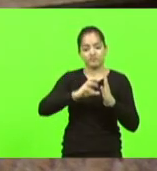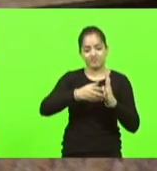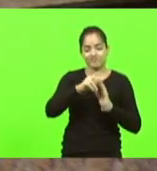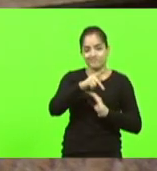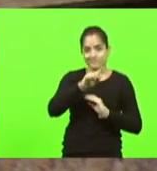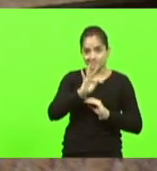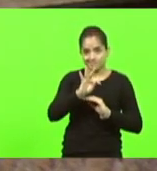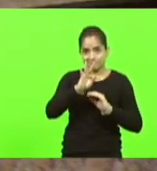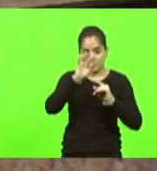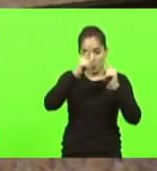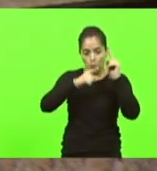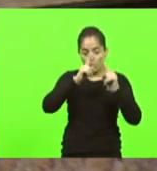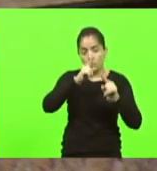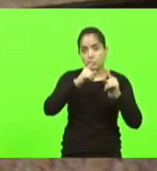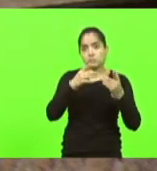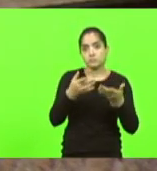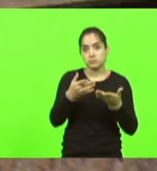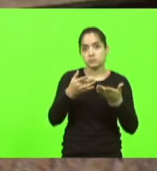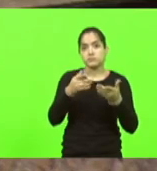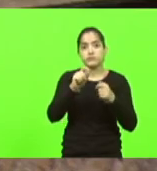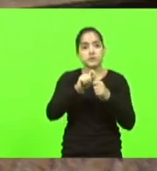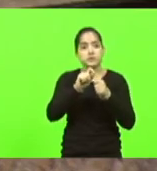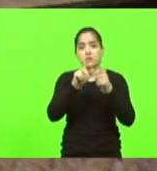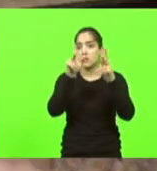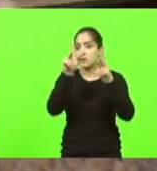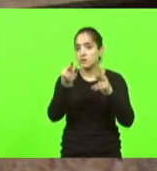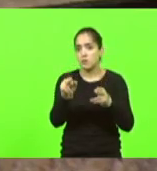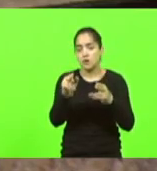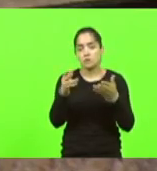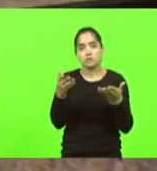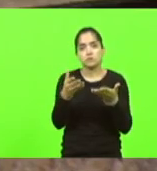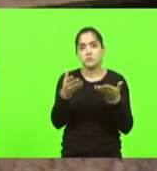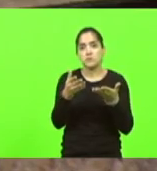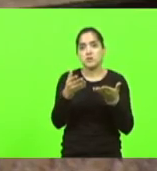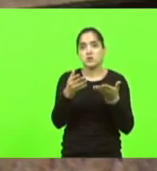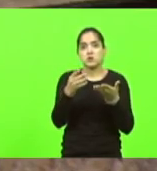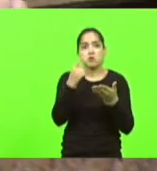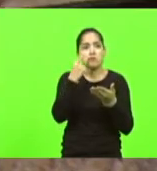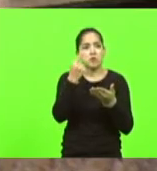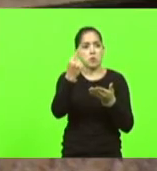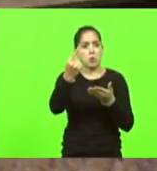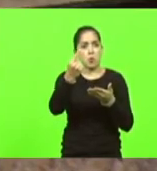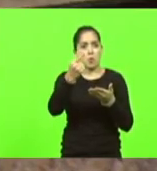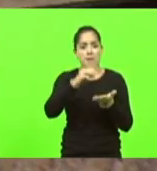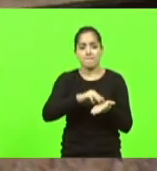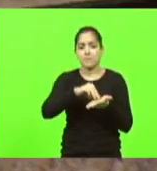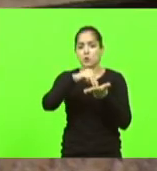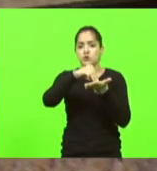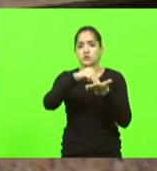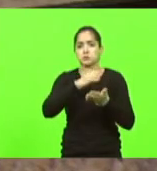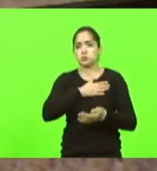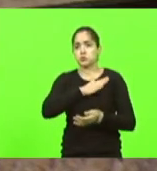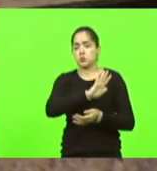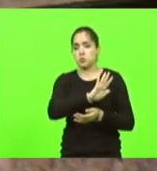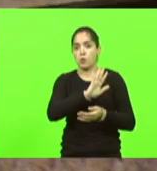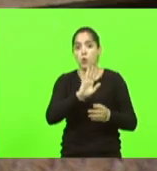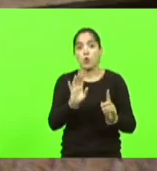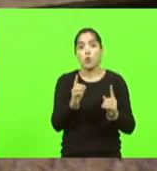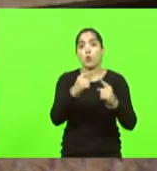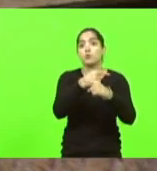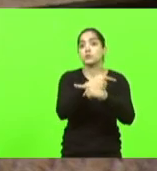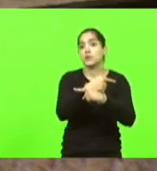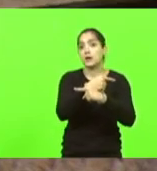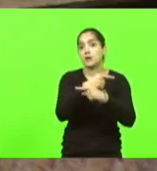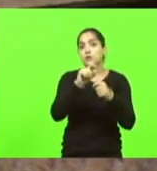exatamente que nós estamos aqui voltando e eu não vi aqui uma Moção de repúdio não viu uma manifestação contrário